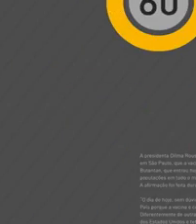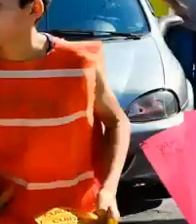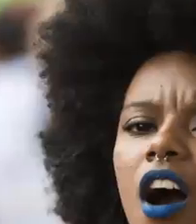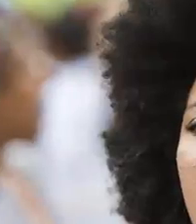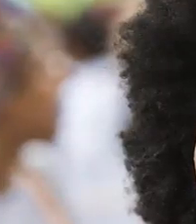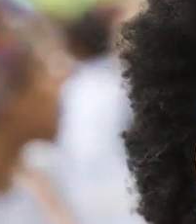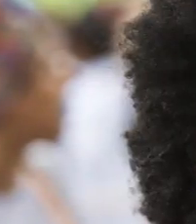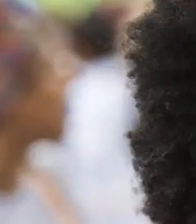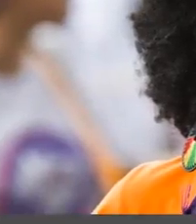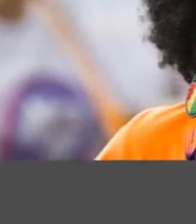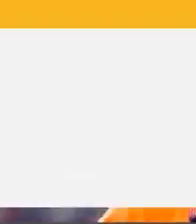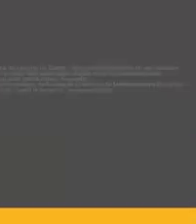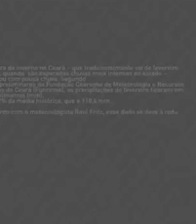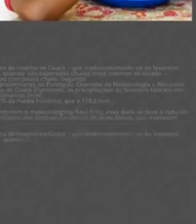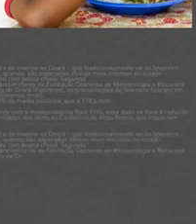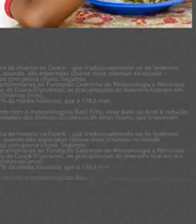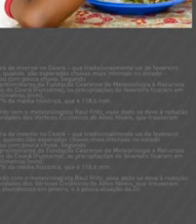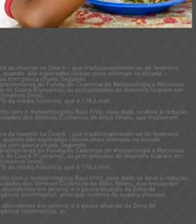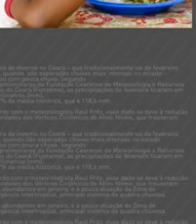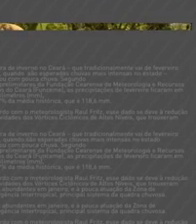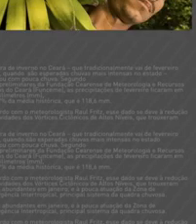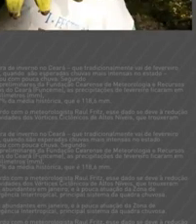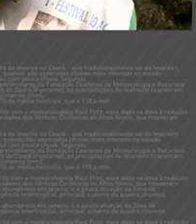Federal i